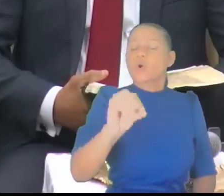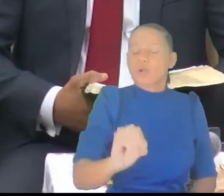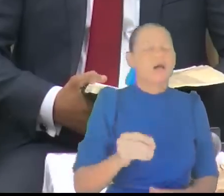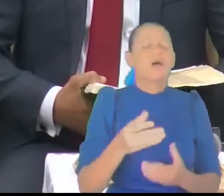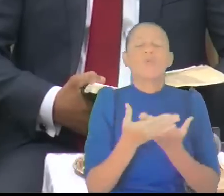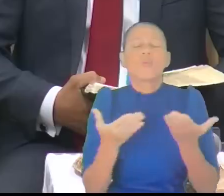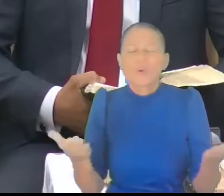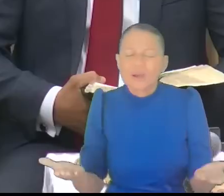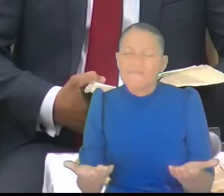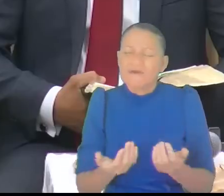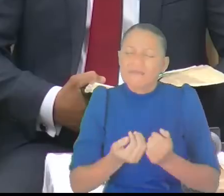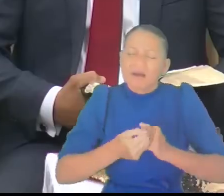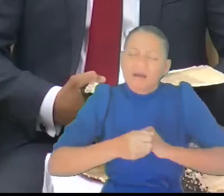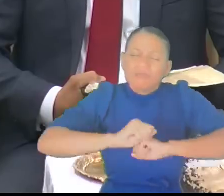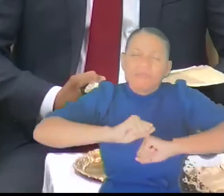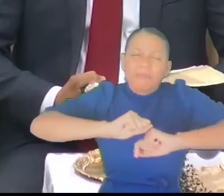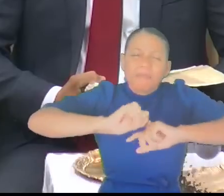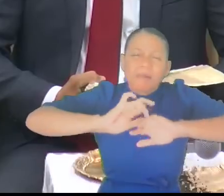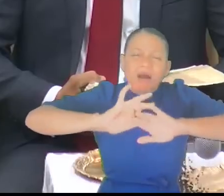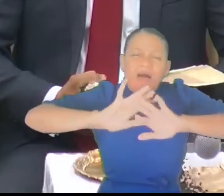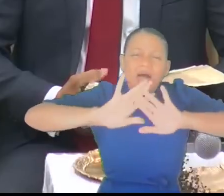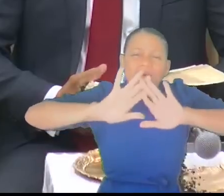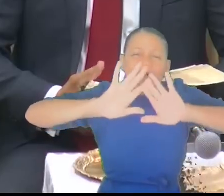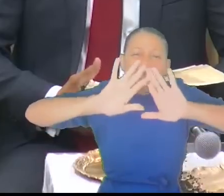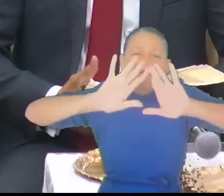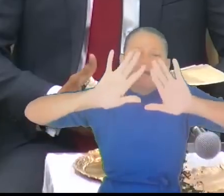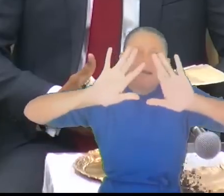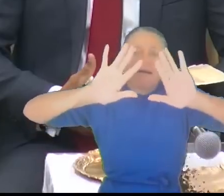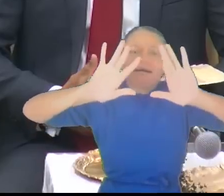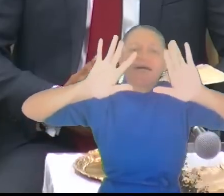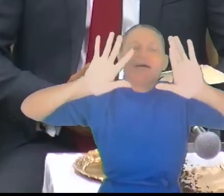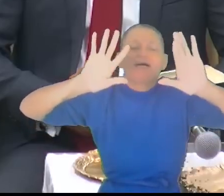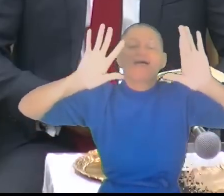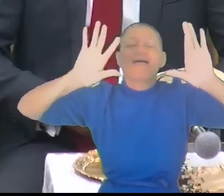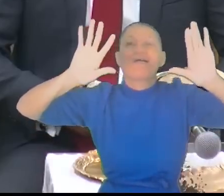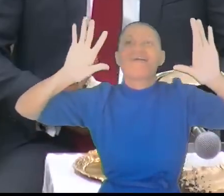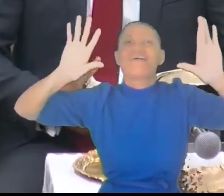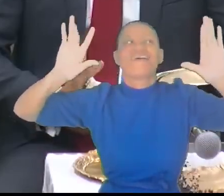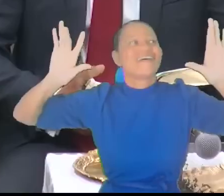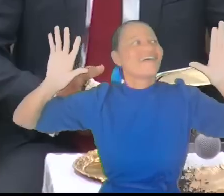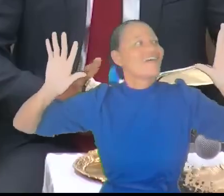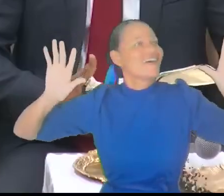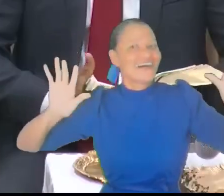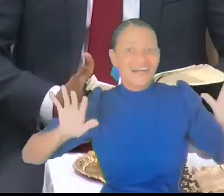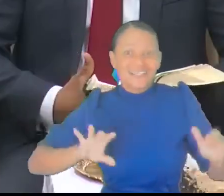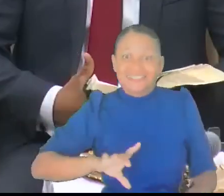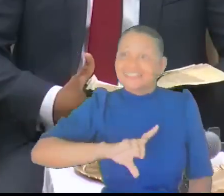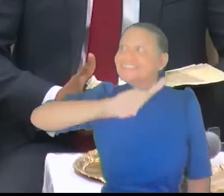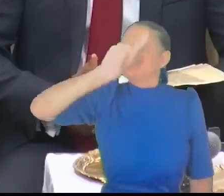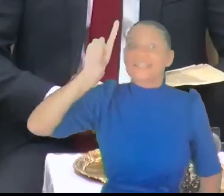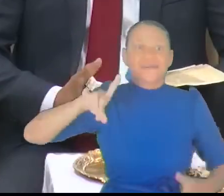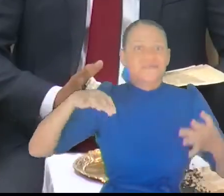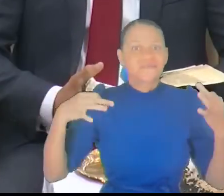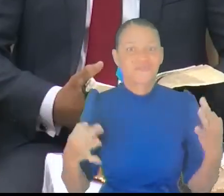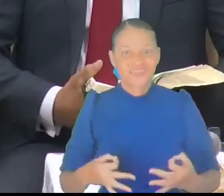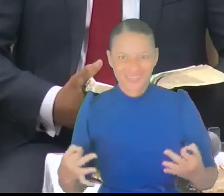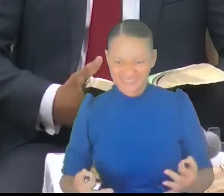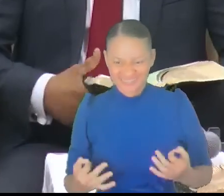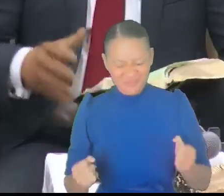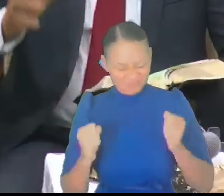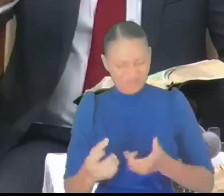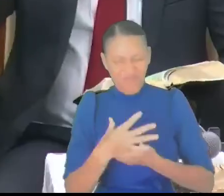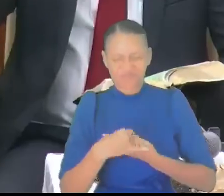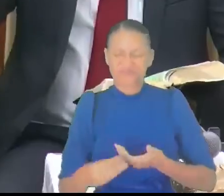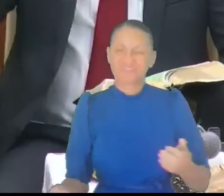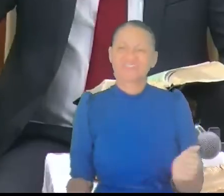e mais, até ser dia perfeito. Quem pode dar glória